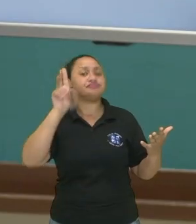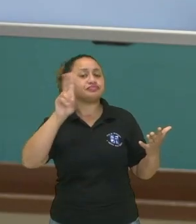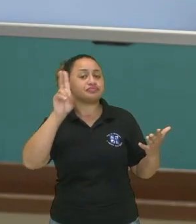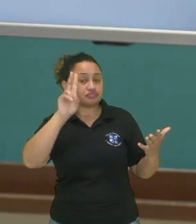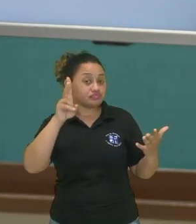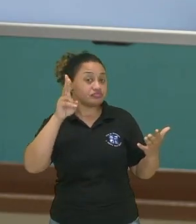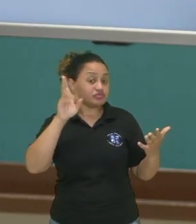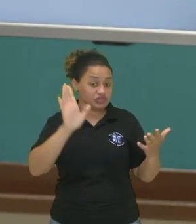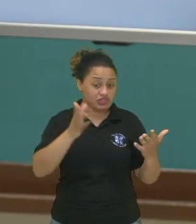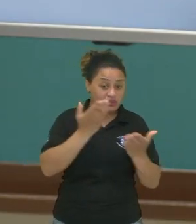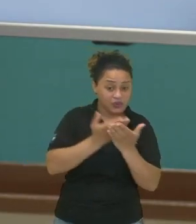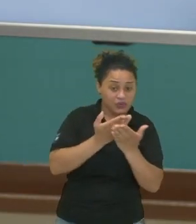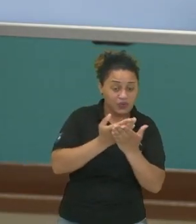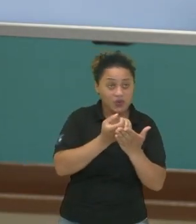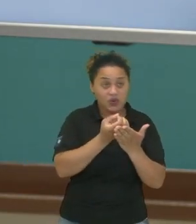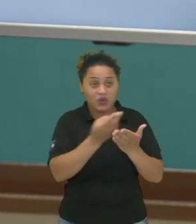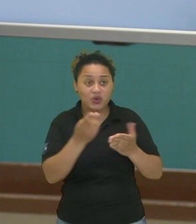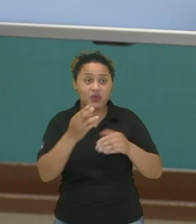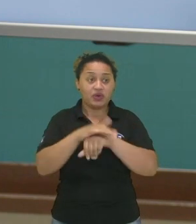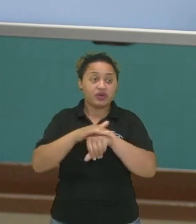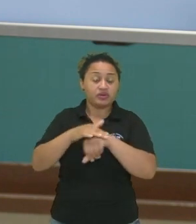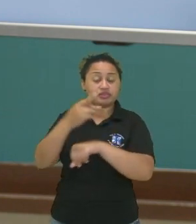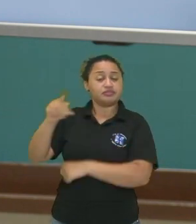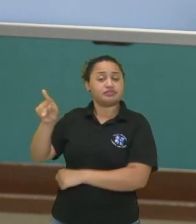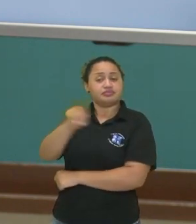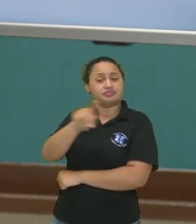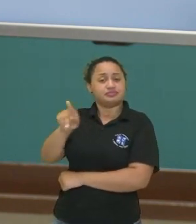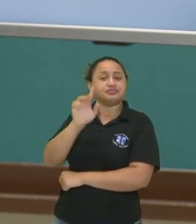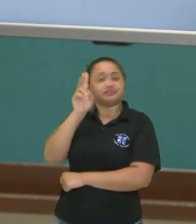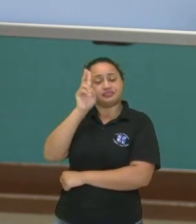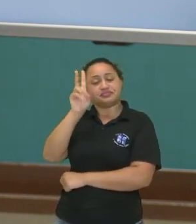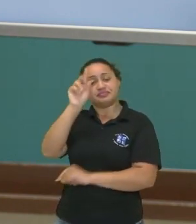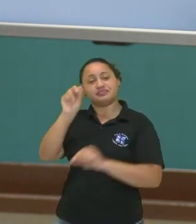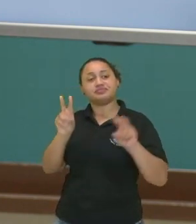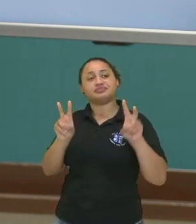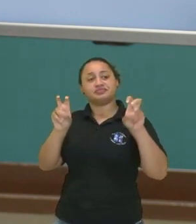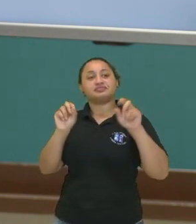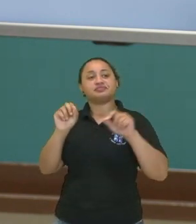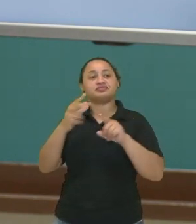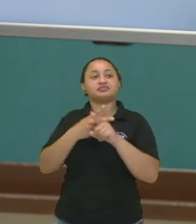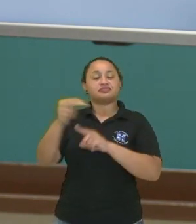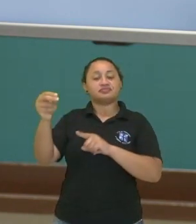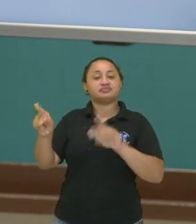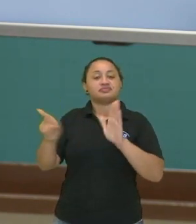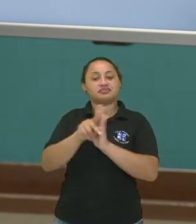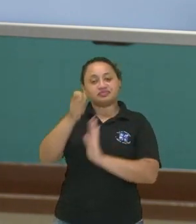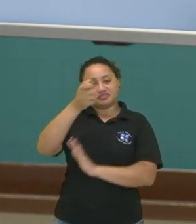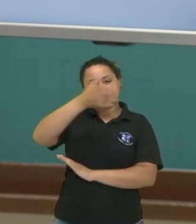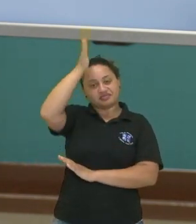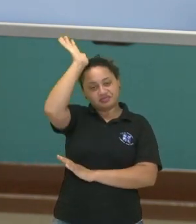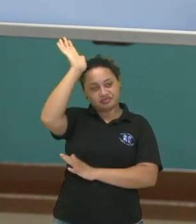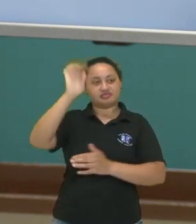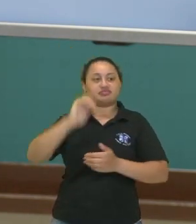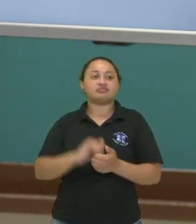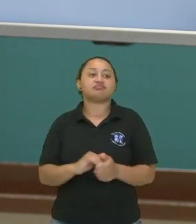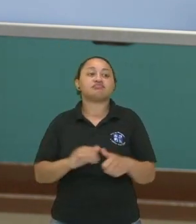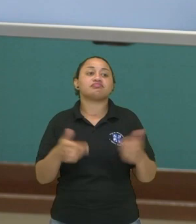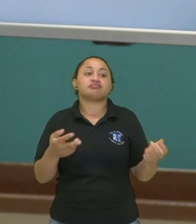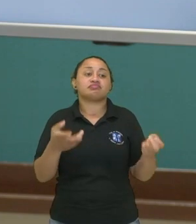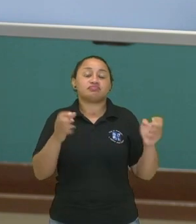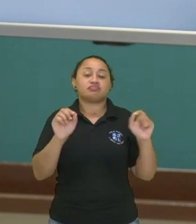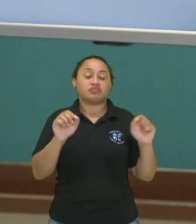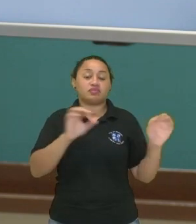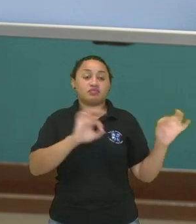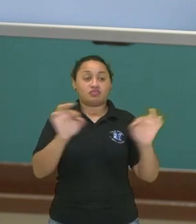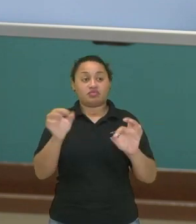estudaram, ou melhor, conversando com seu professor de História sobre o tema Conquistas Romanas? Gente, olha esse